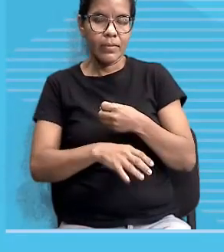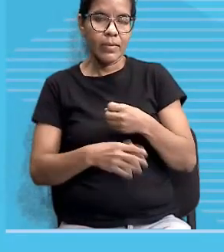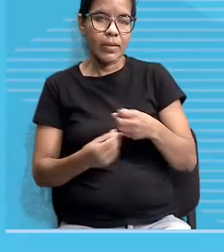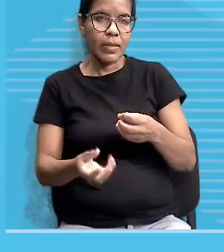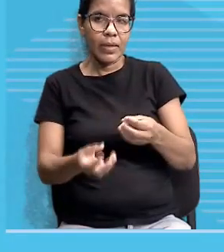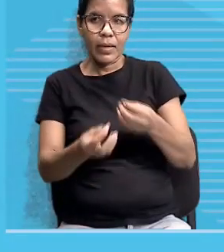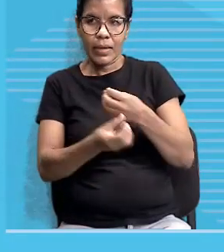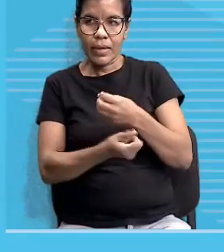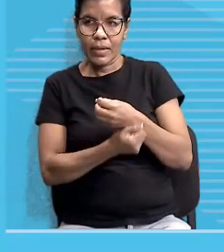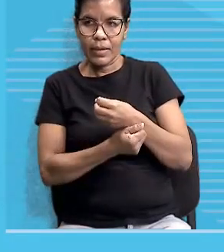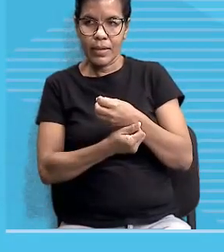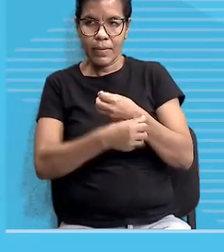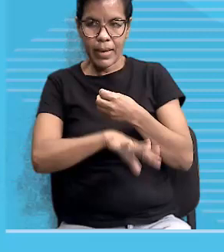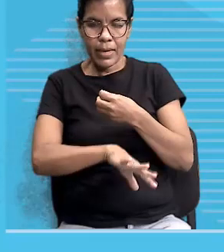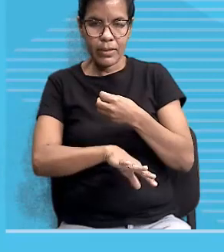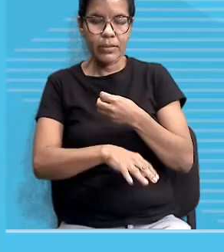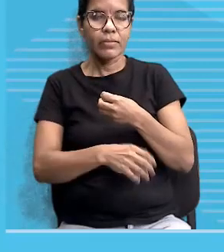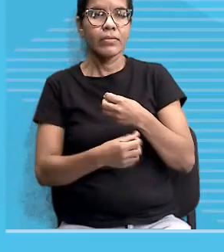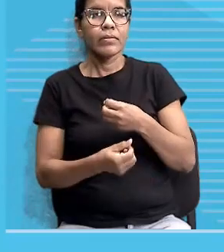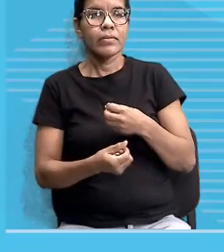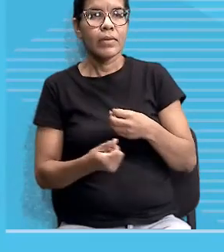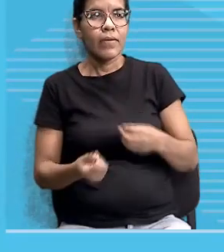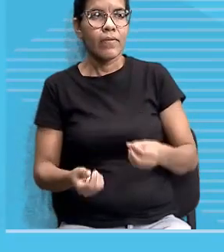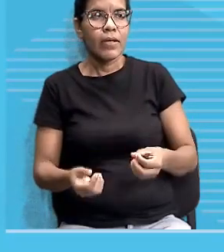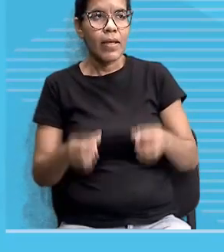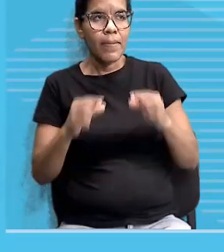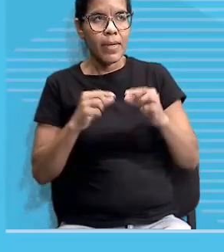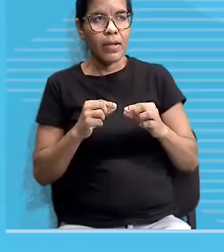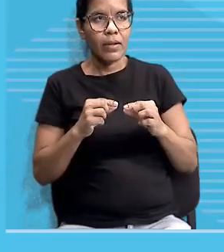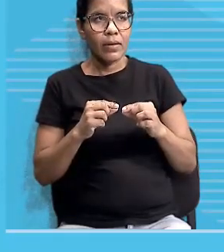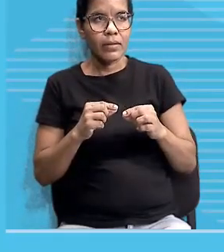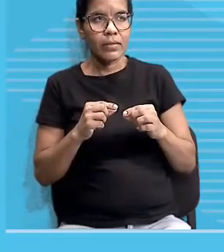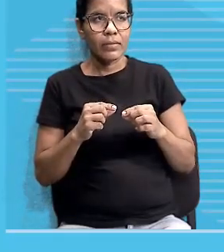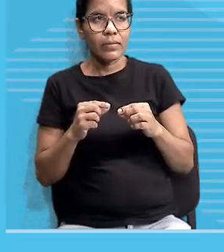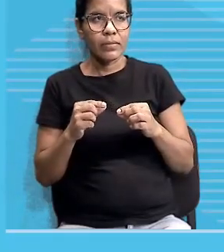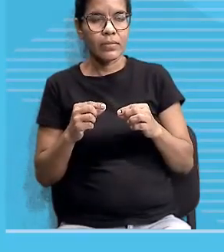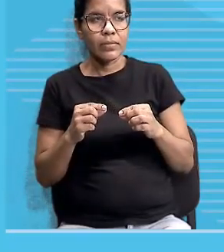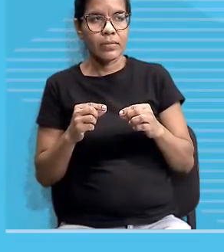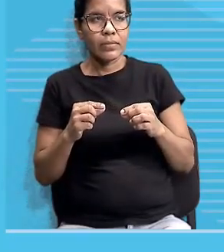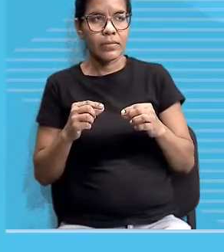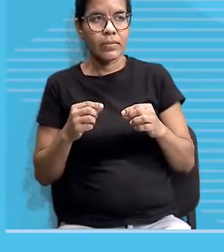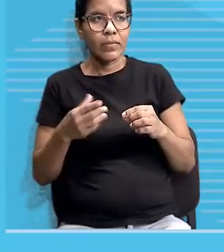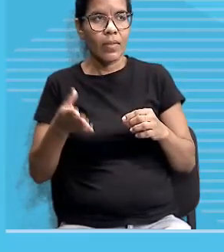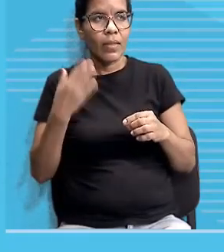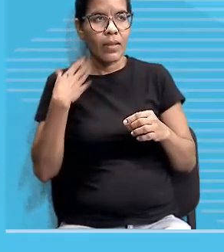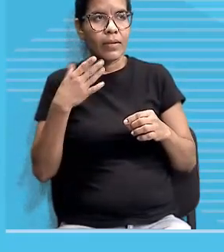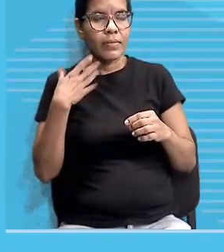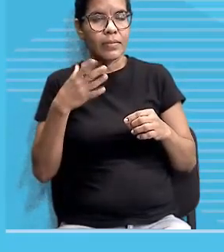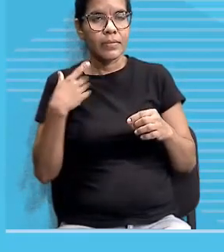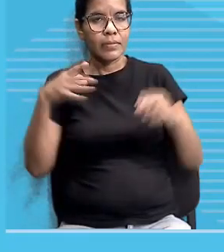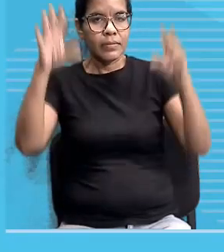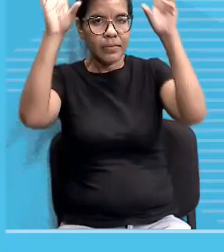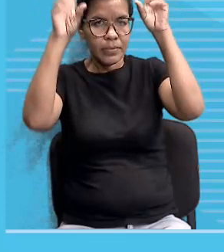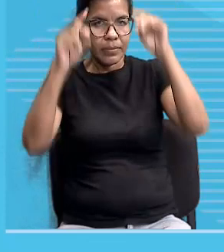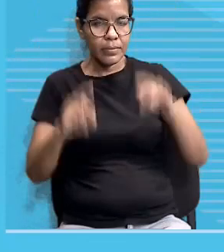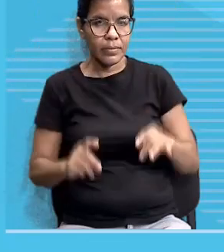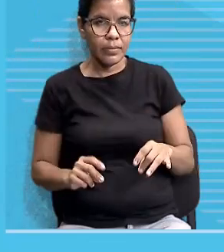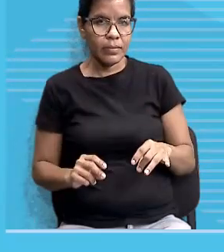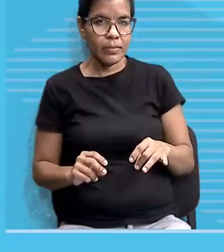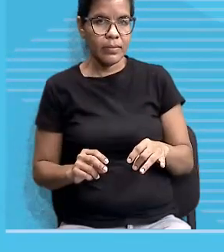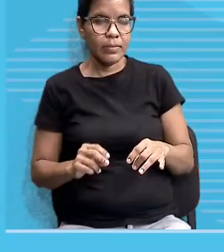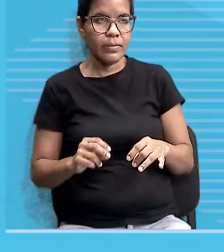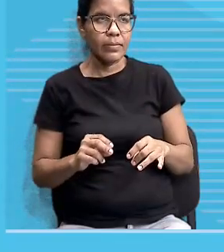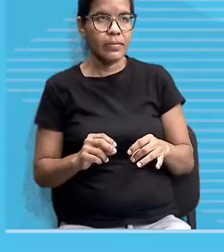com facilidade ele vai ter menor o calor específico